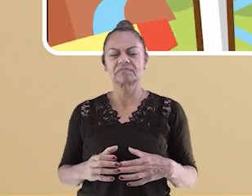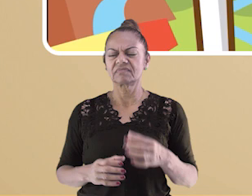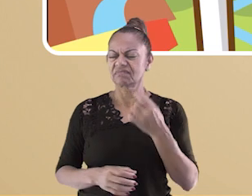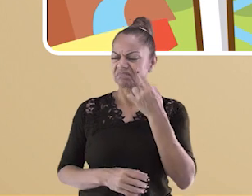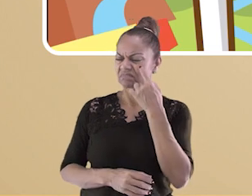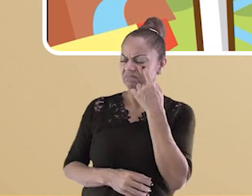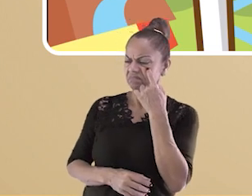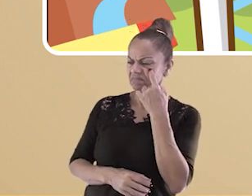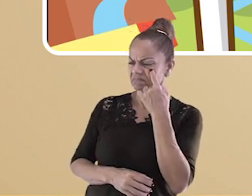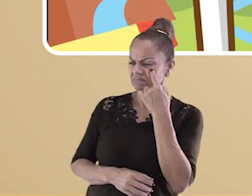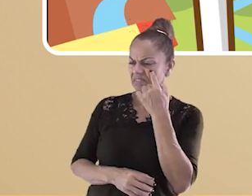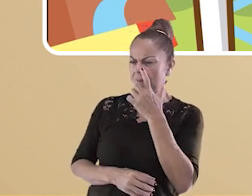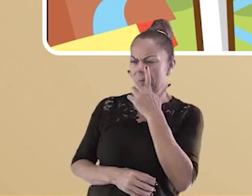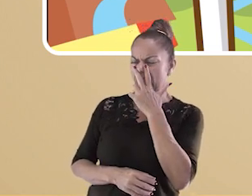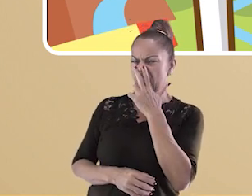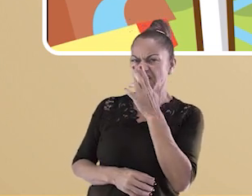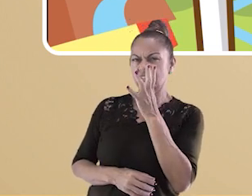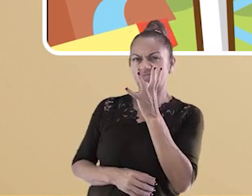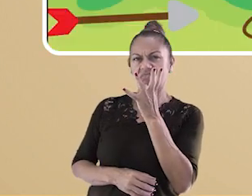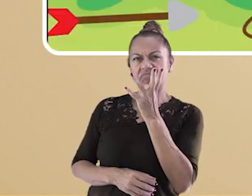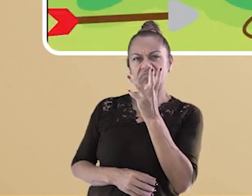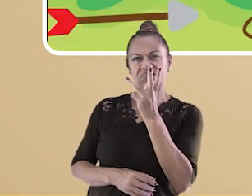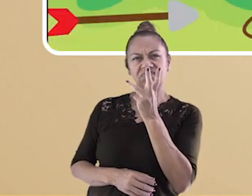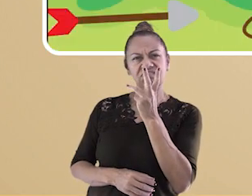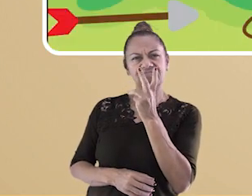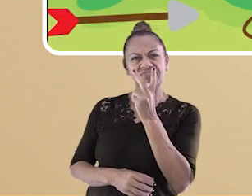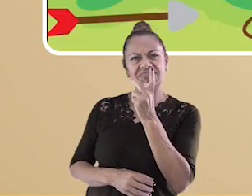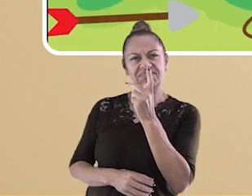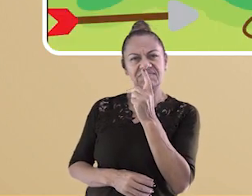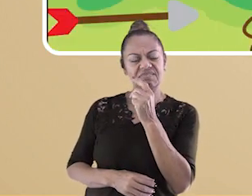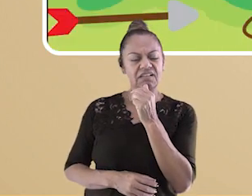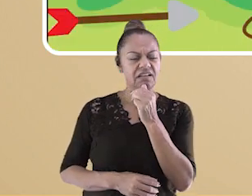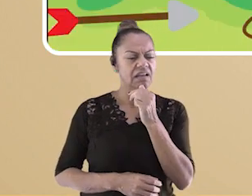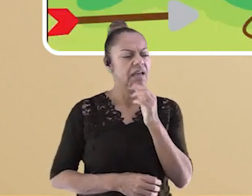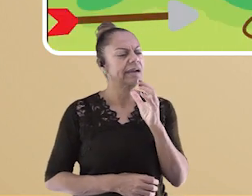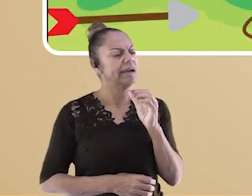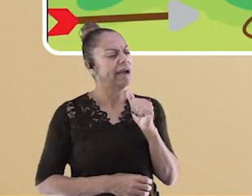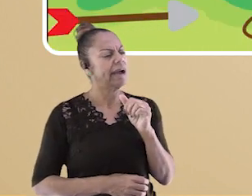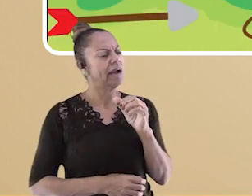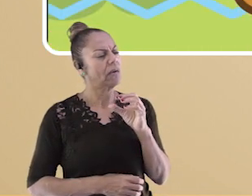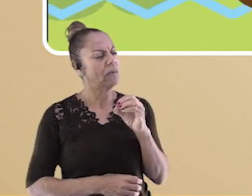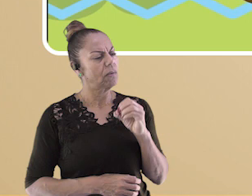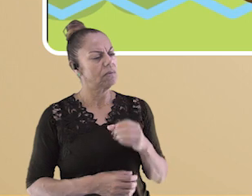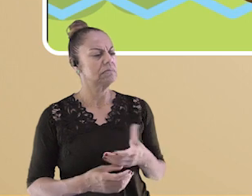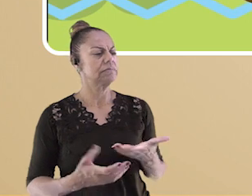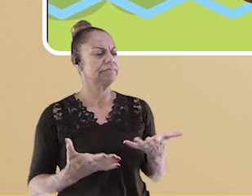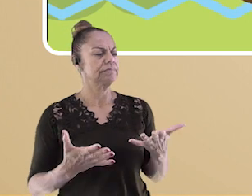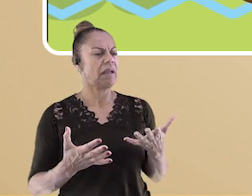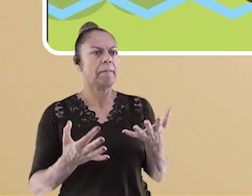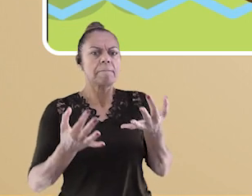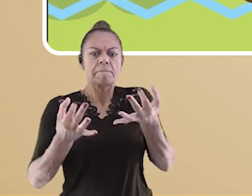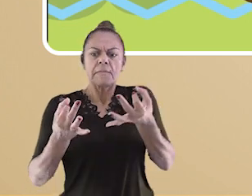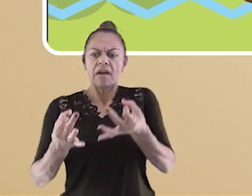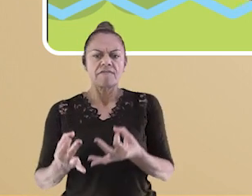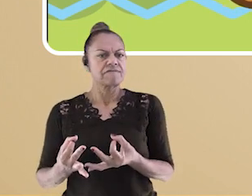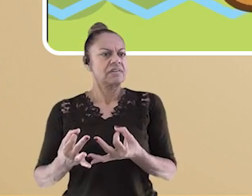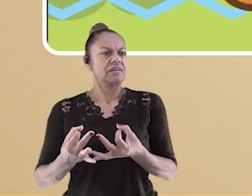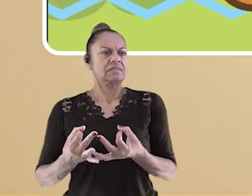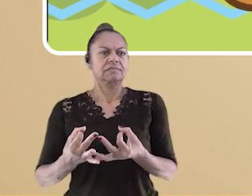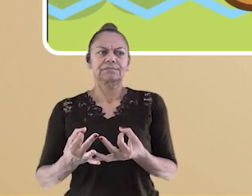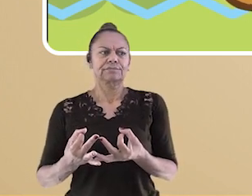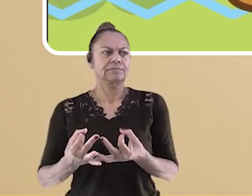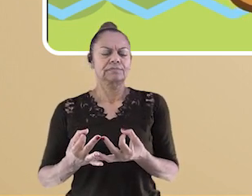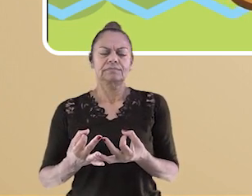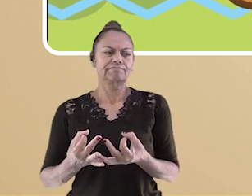É impressão minha ou ela tá meio lenta? Caco, nem tudo é perfeito. Rafa, eu entendo. A